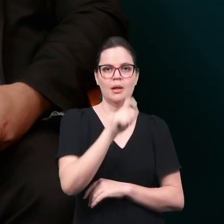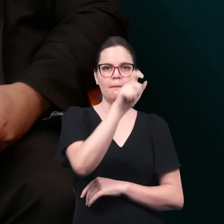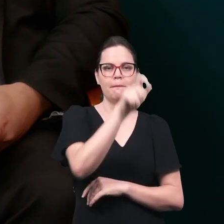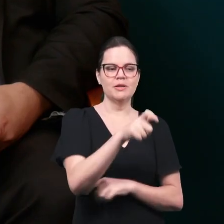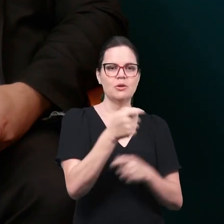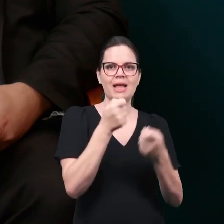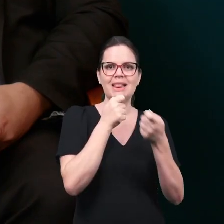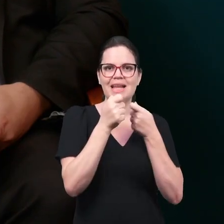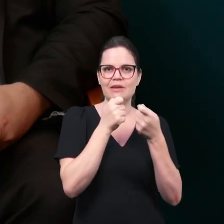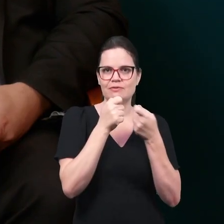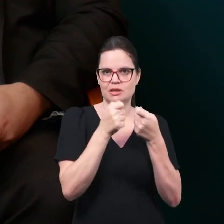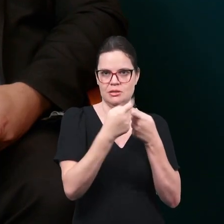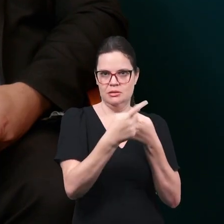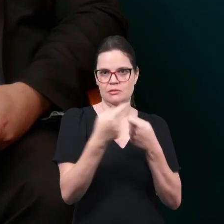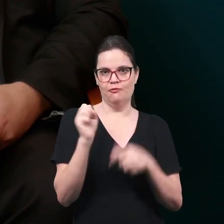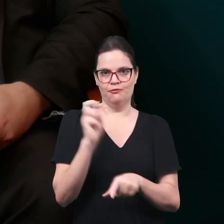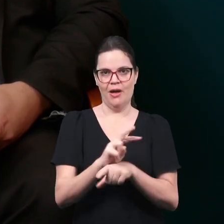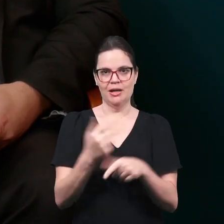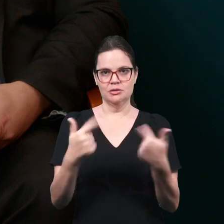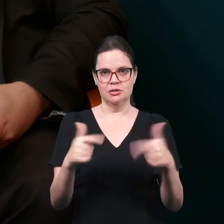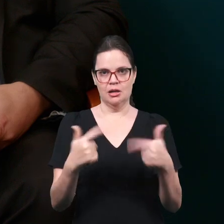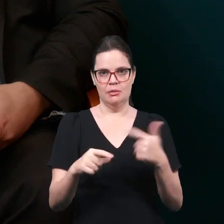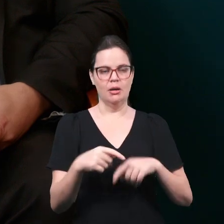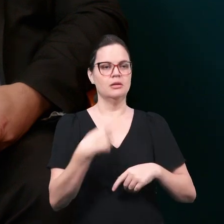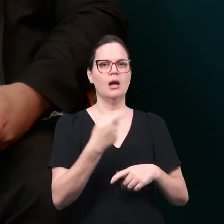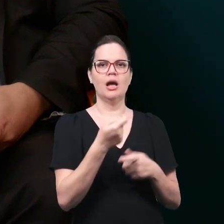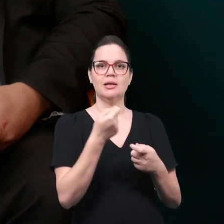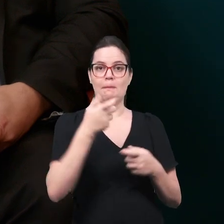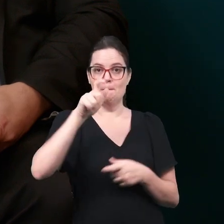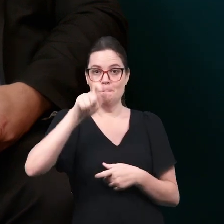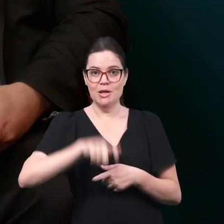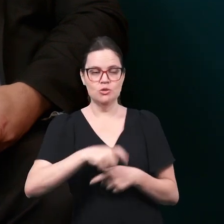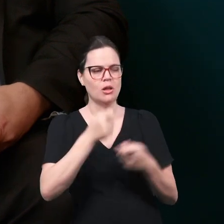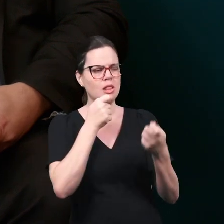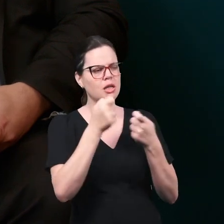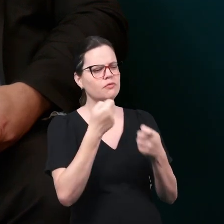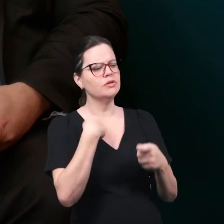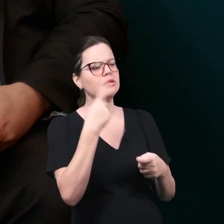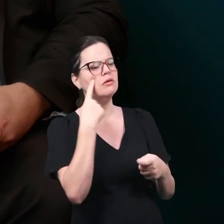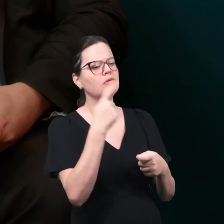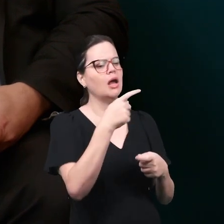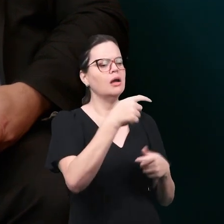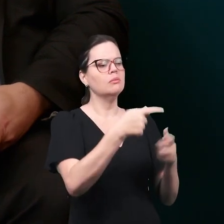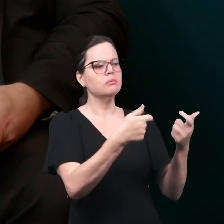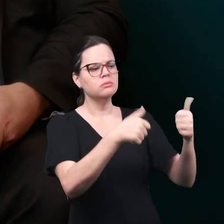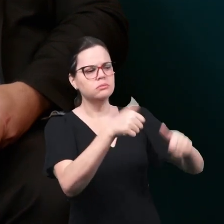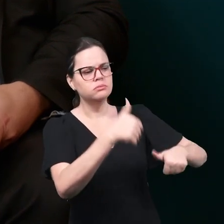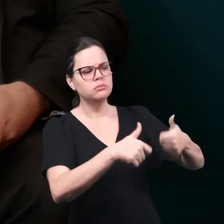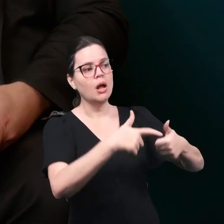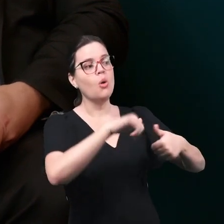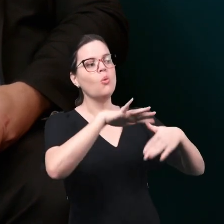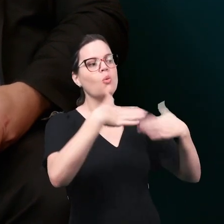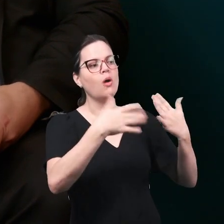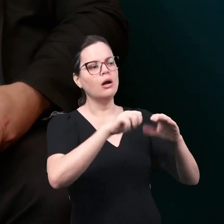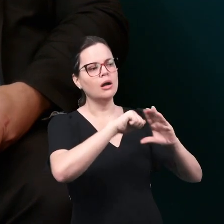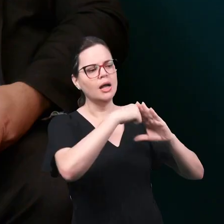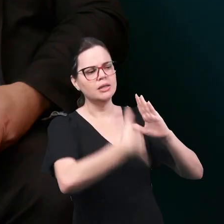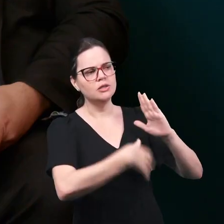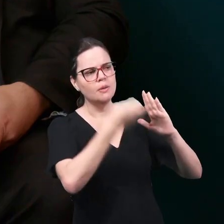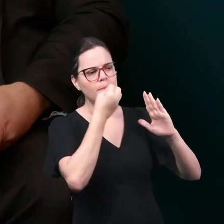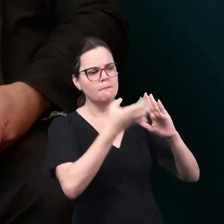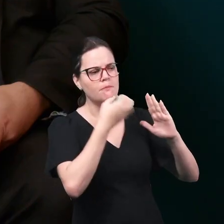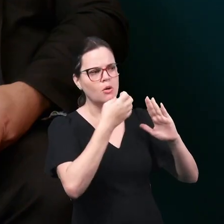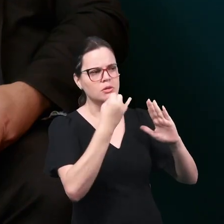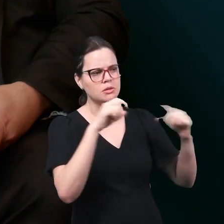está entrevistando, ela vai estar procurando identificar os atributos naquela pessoa para ver se ela